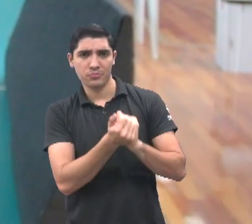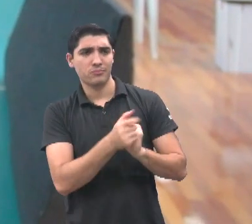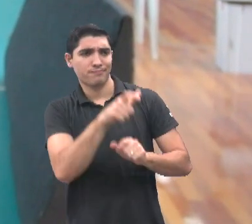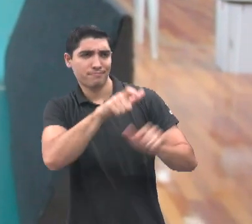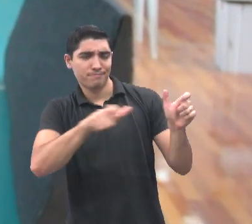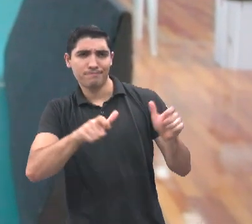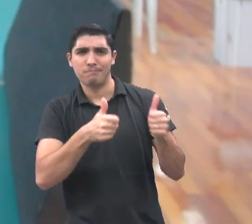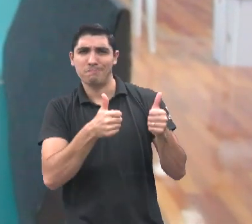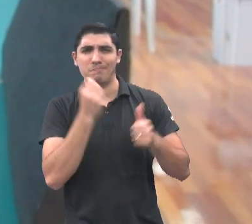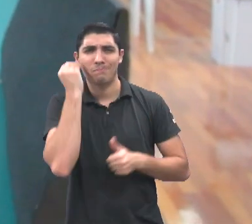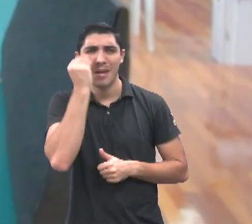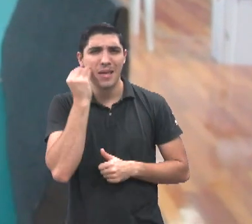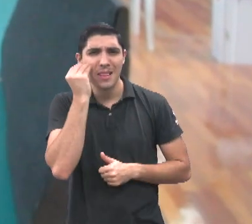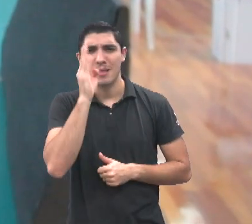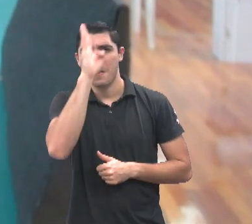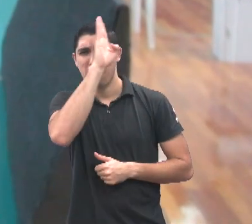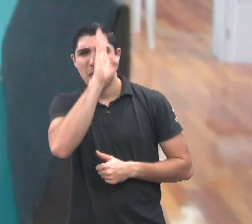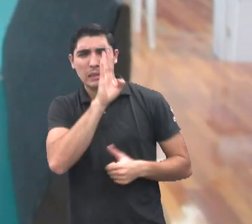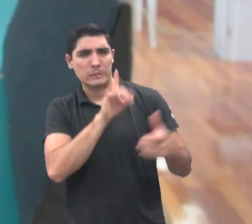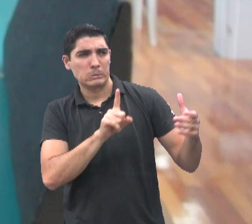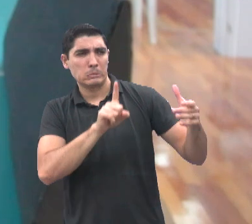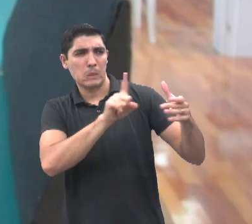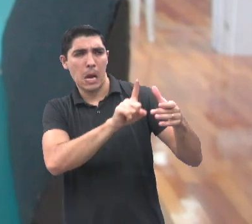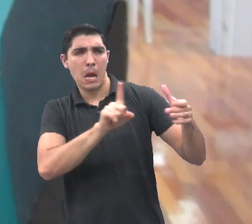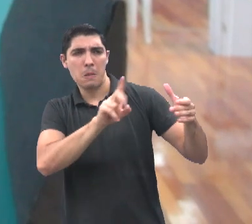seleção brasileira, e